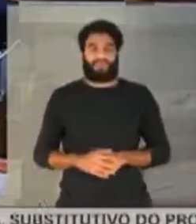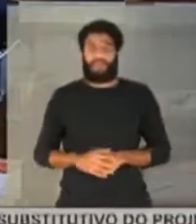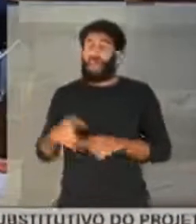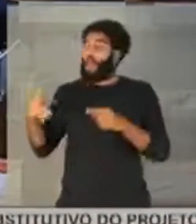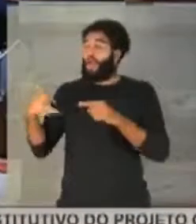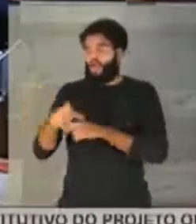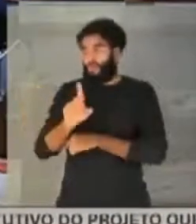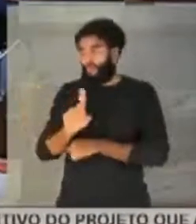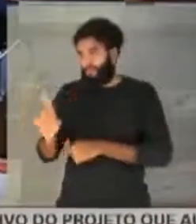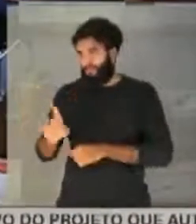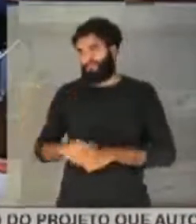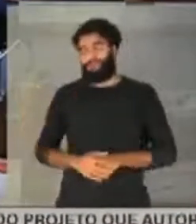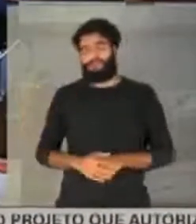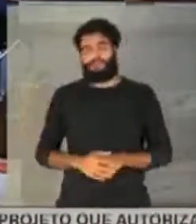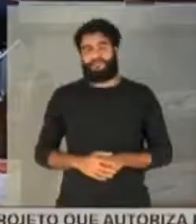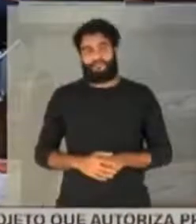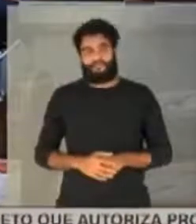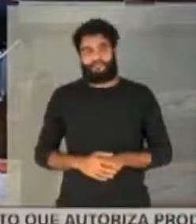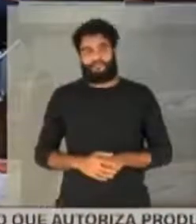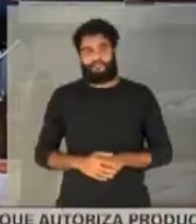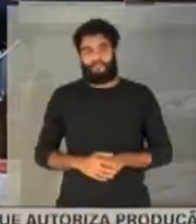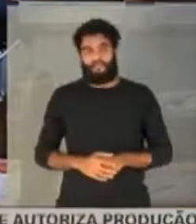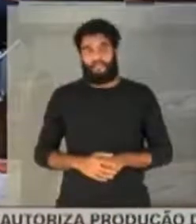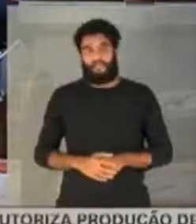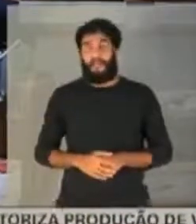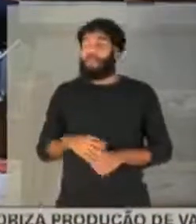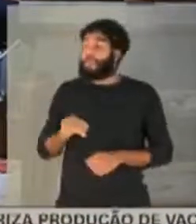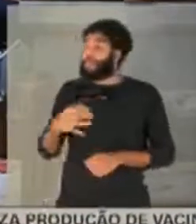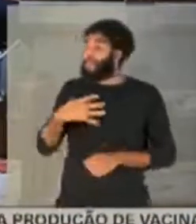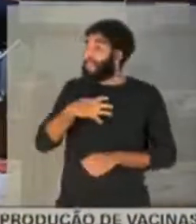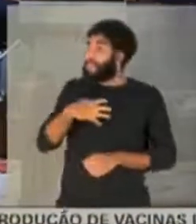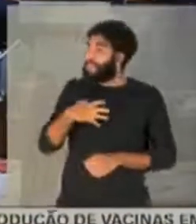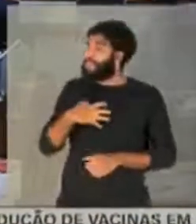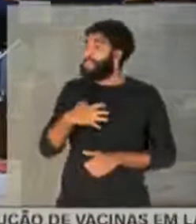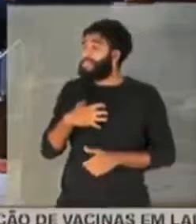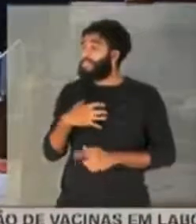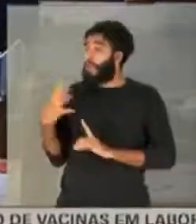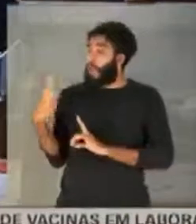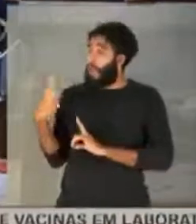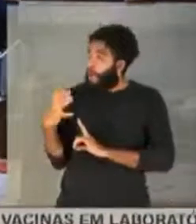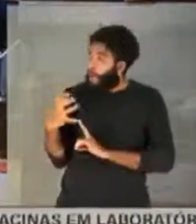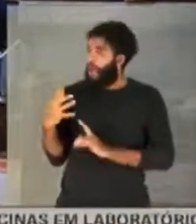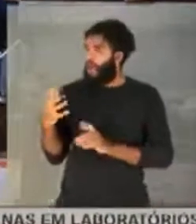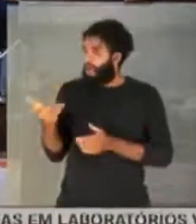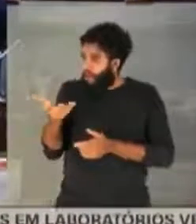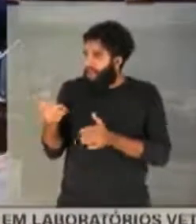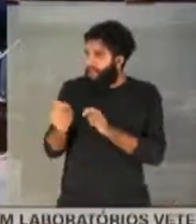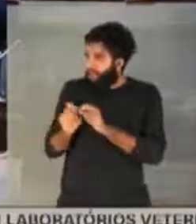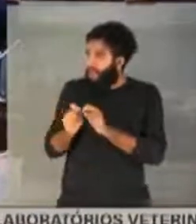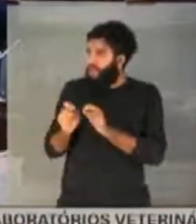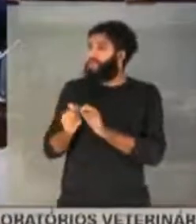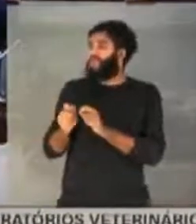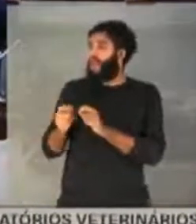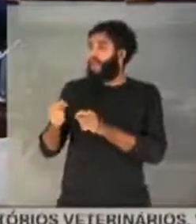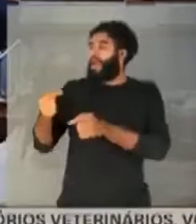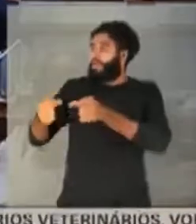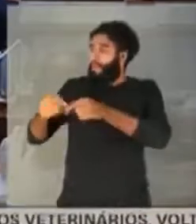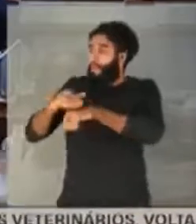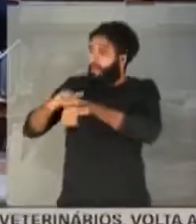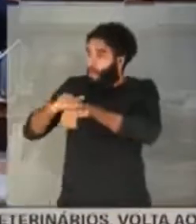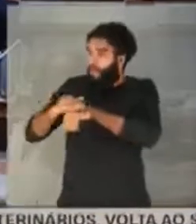favor. O senhor se sente intimidado, gostaria de fazer o depoimento. Senador. Gostaria de fazer o depoimento